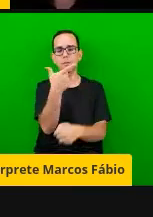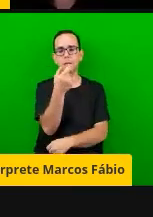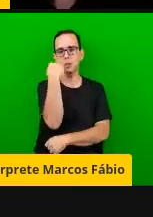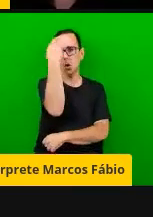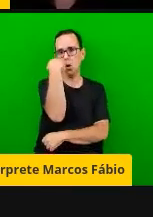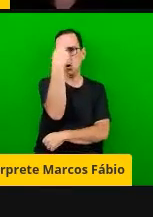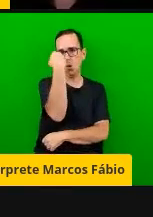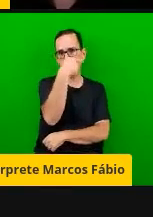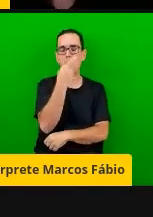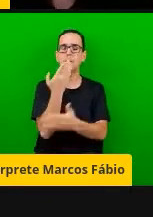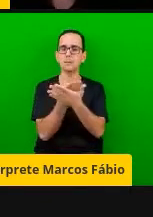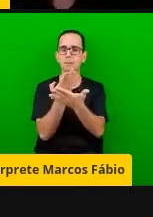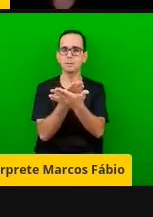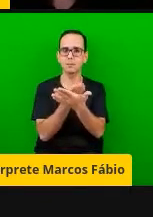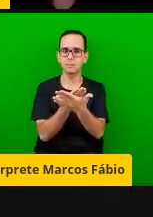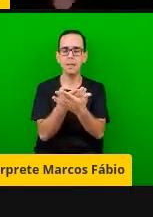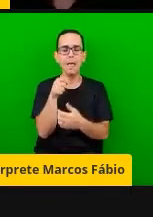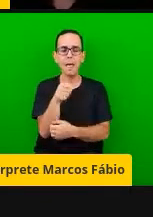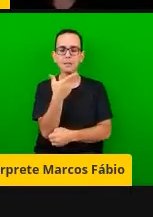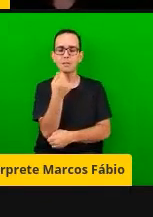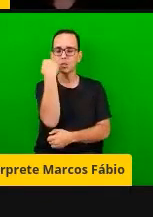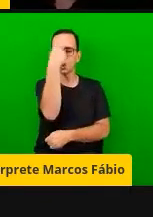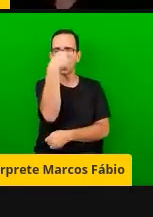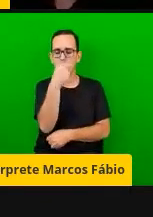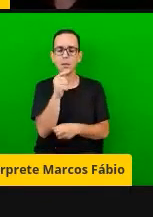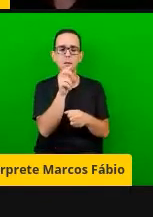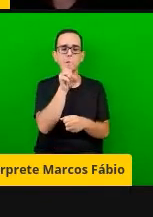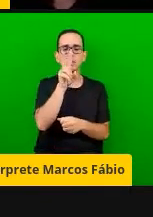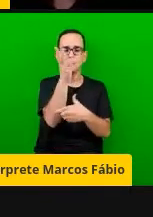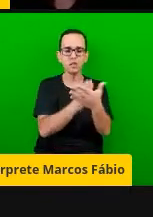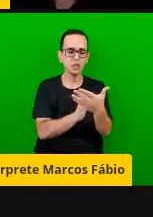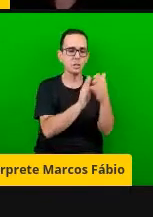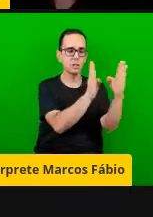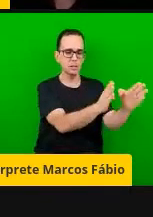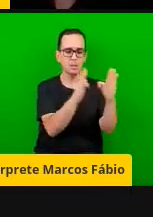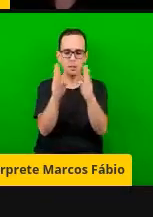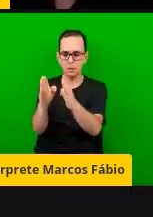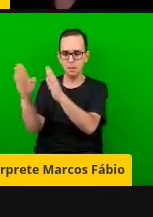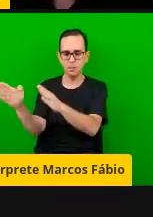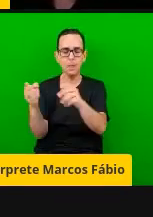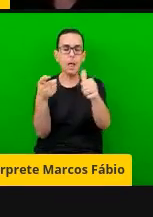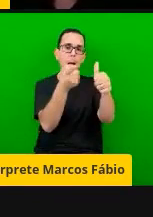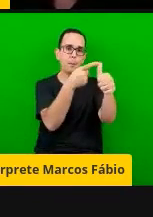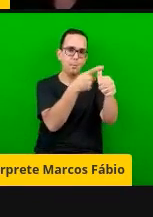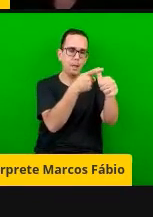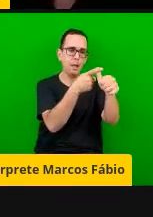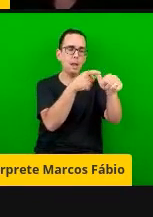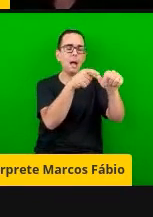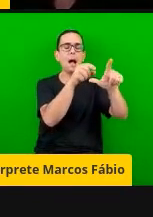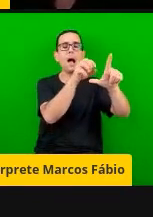Então, essas 20 horas aulas estão divididas em 3 partes. A primeira parte é a live. E aí vocês vão ter o chat aí que vocês